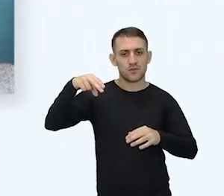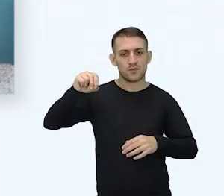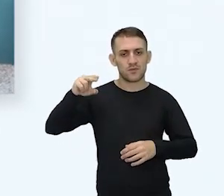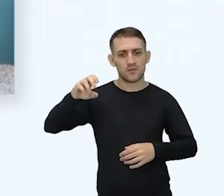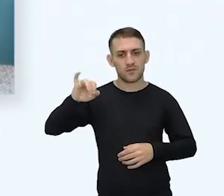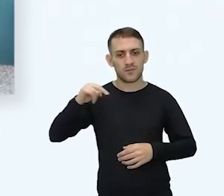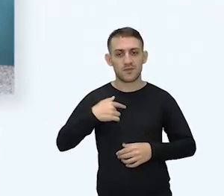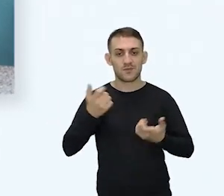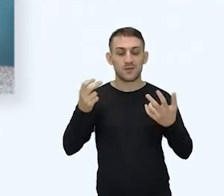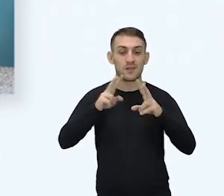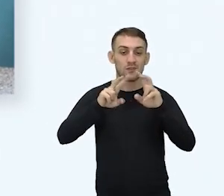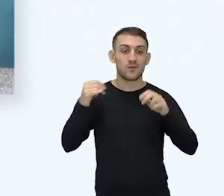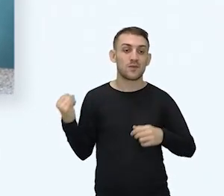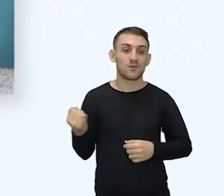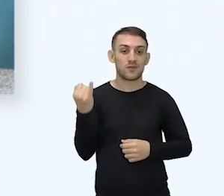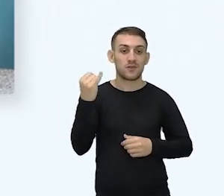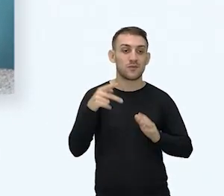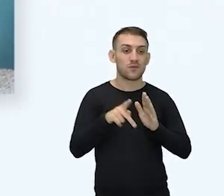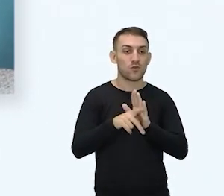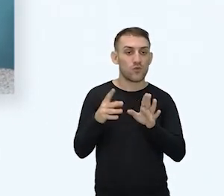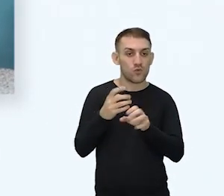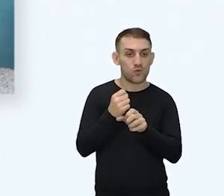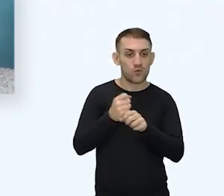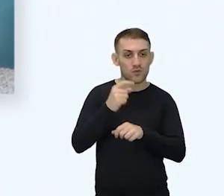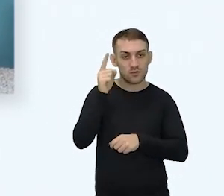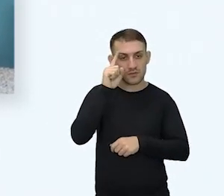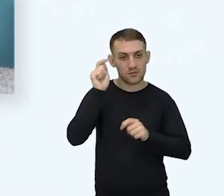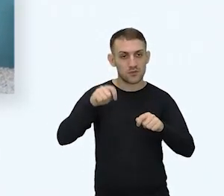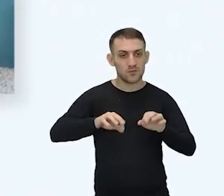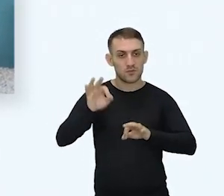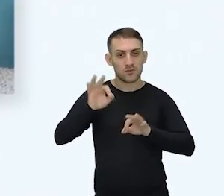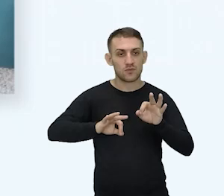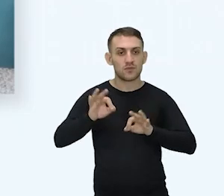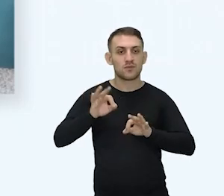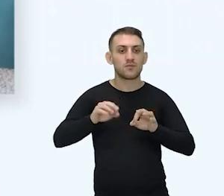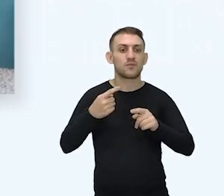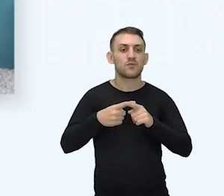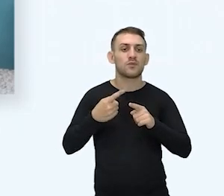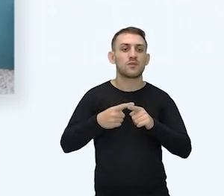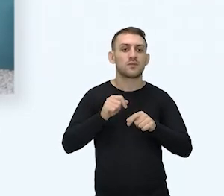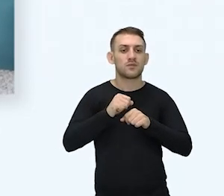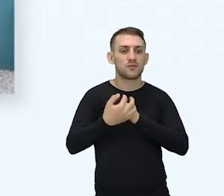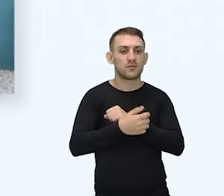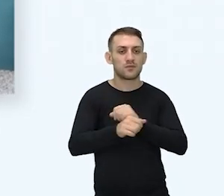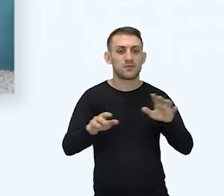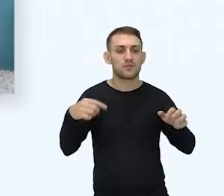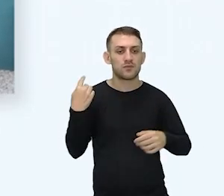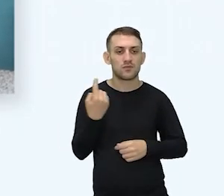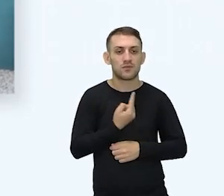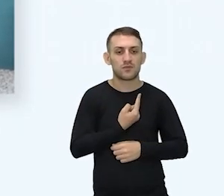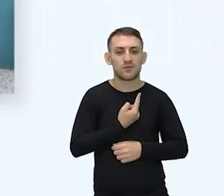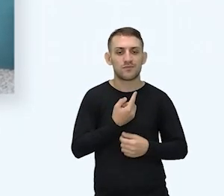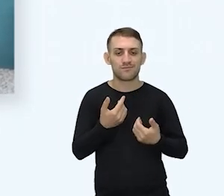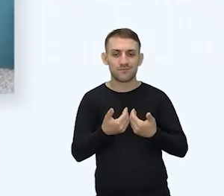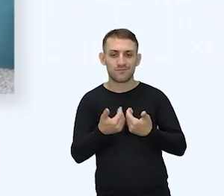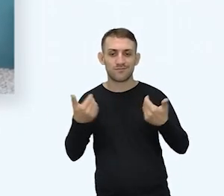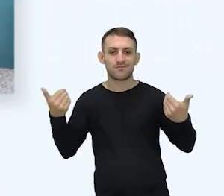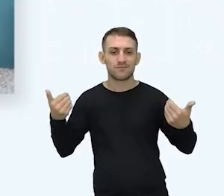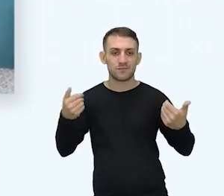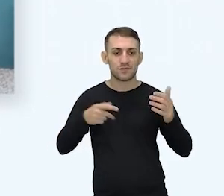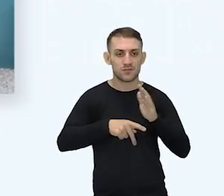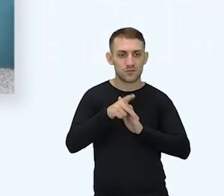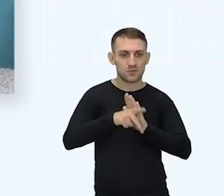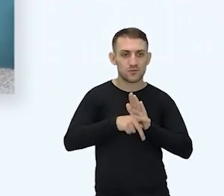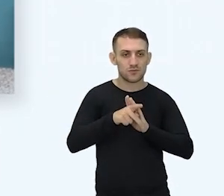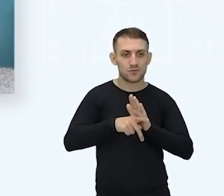queria falar sobre a importância dos cálculos de área para a construção da planta baixa, pois na pandemia nós ficamos muito tempo separados e o projeto